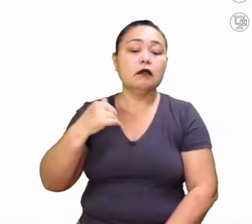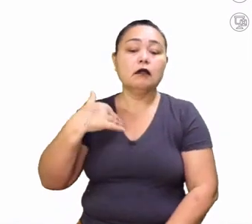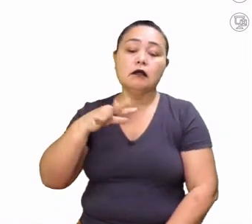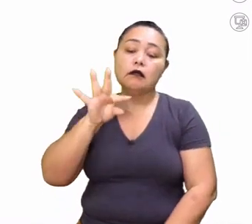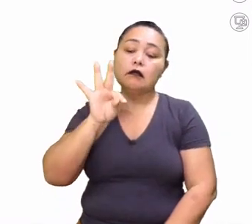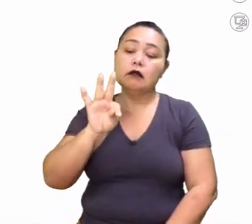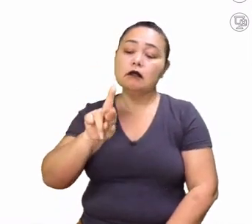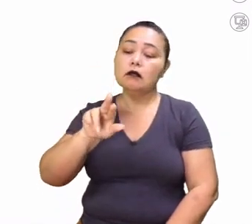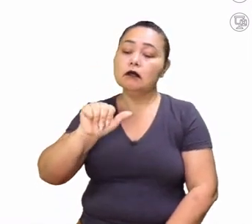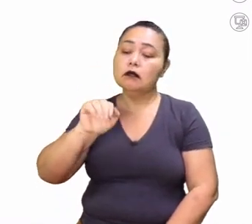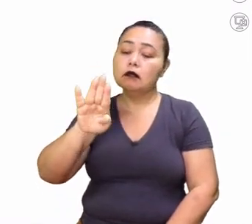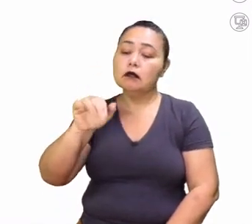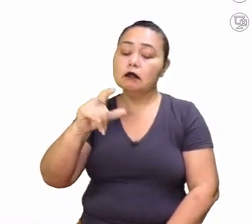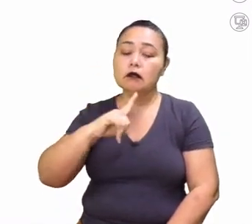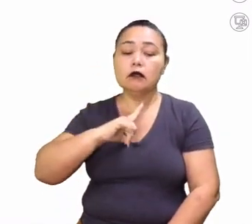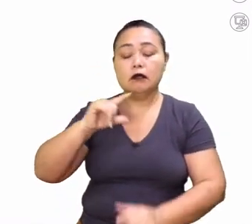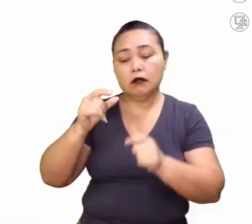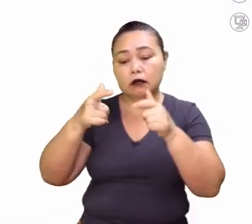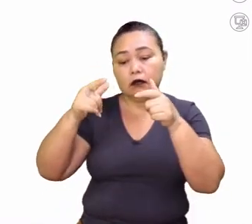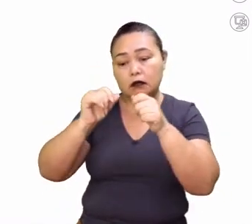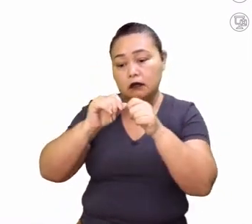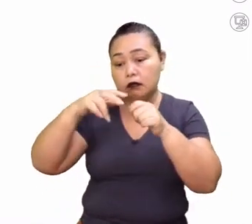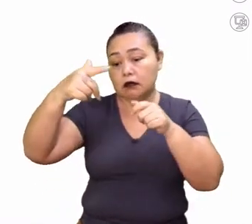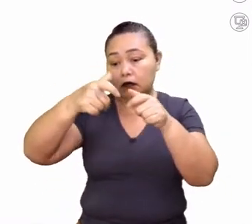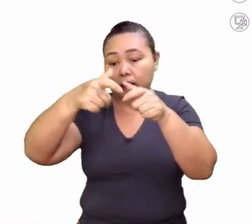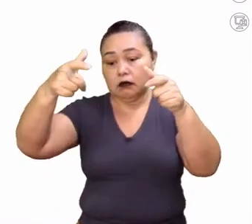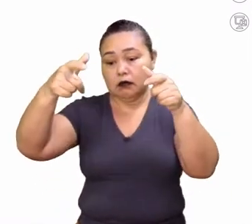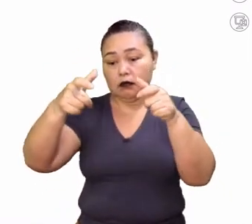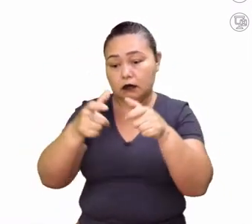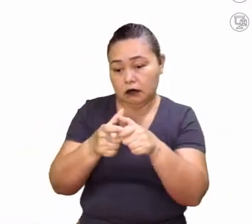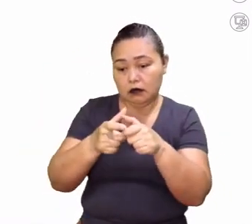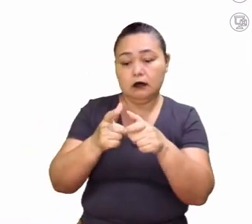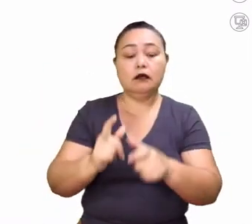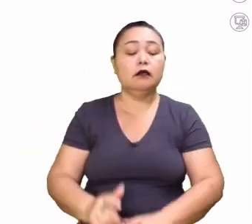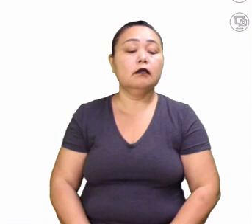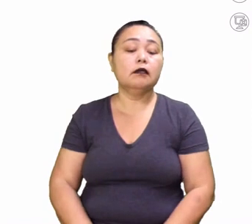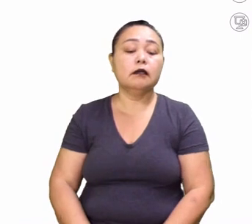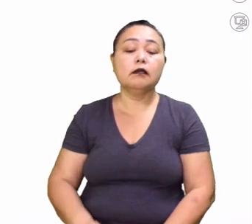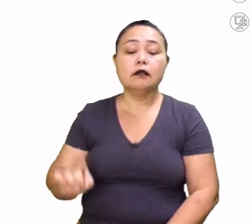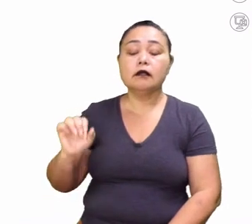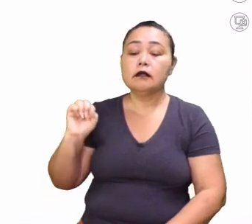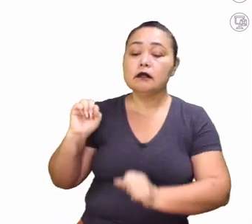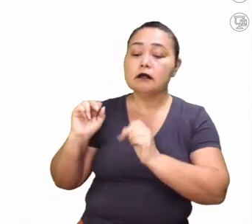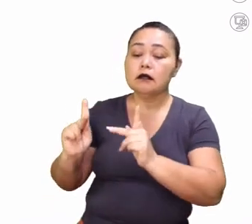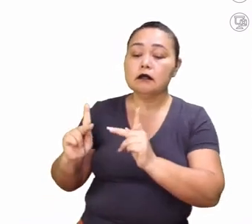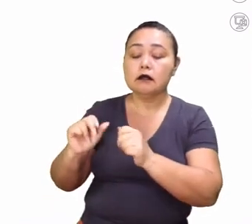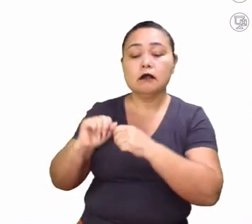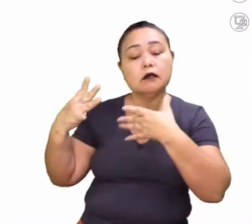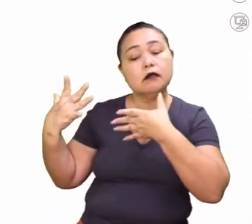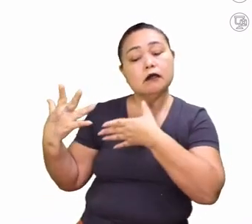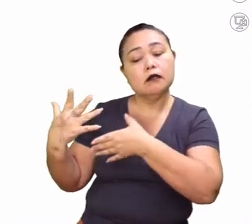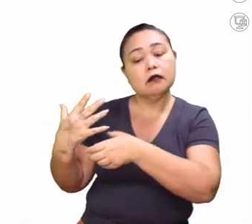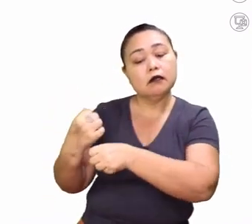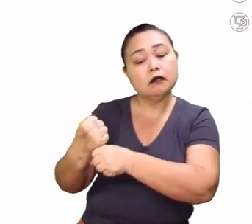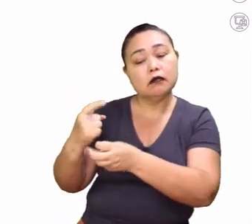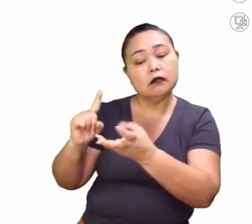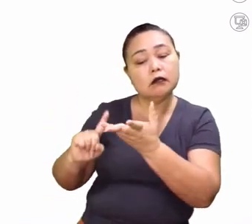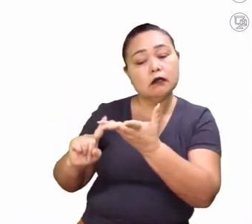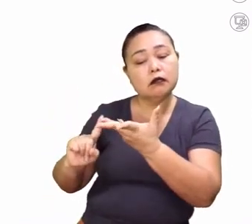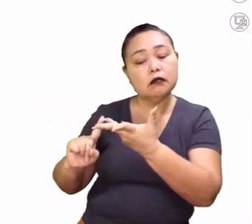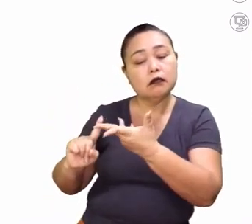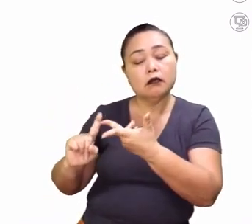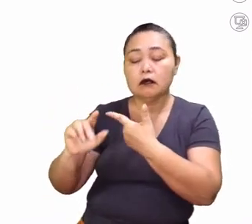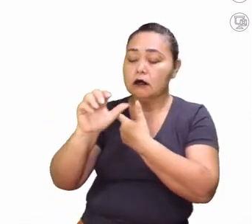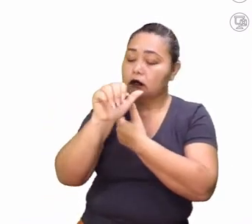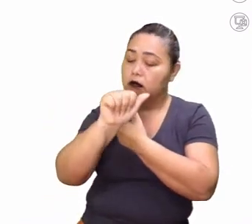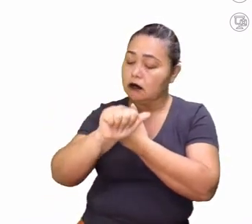uma parte é maior do que a outra né Nós vamos ver isso melhor Ok então o trabalho total é a soma de trabalho de